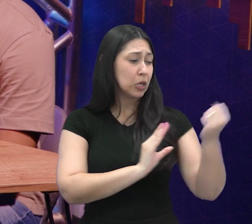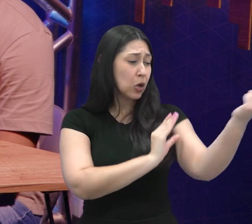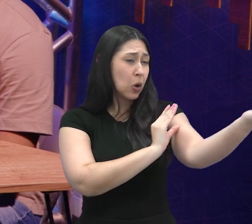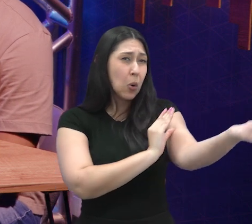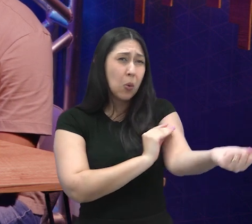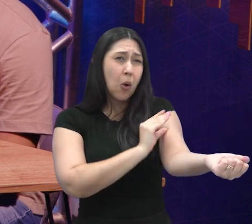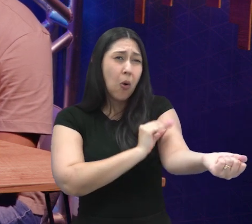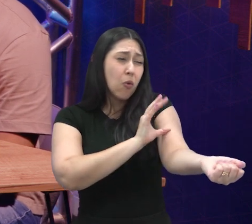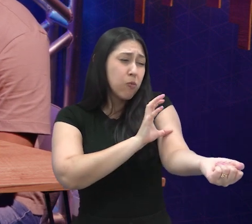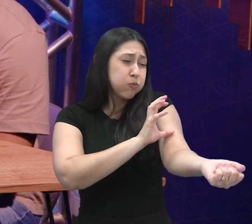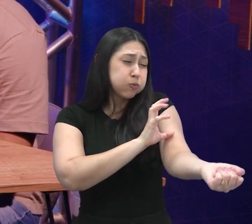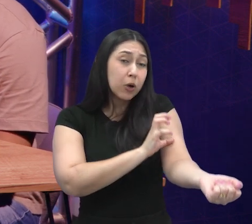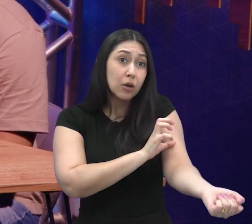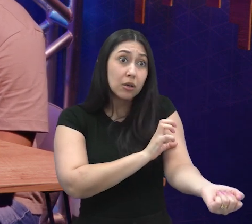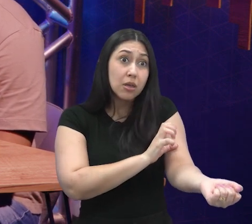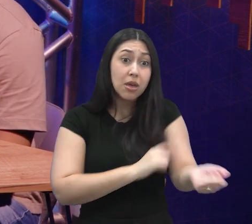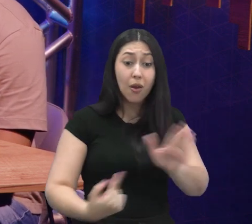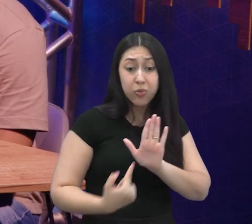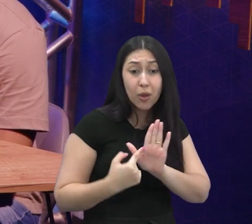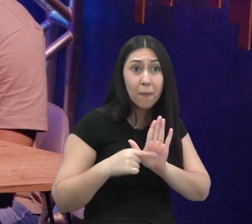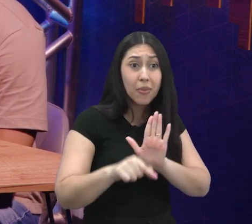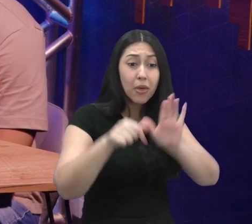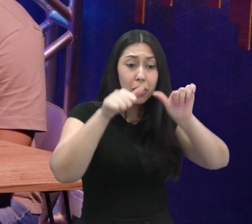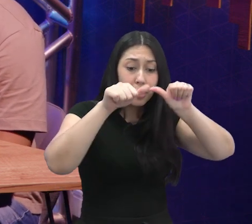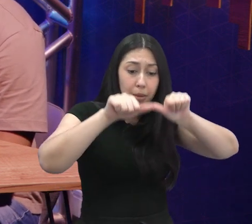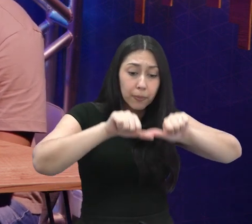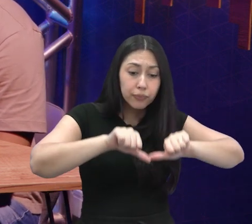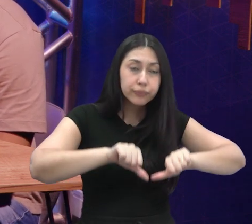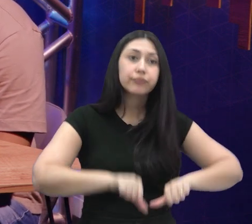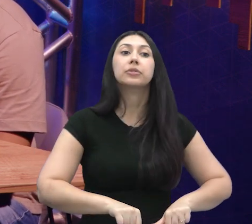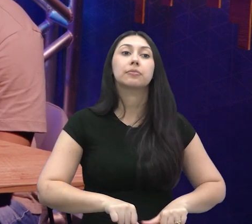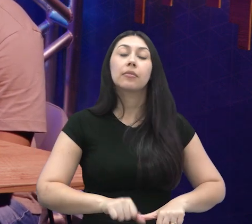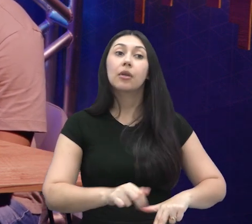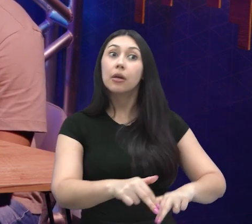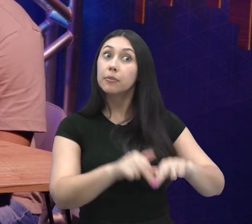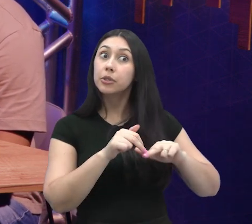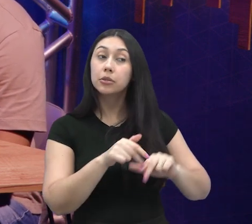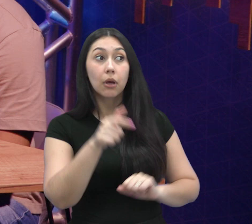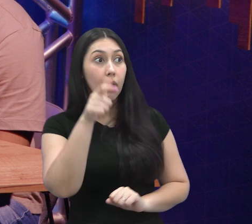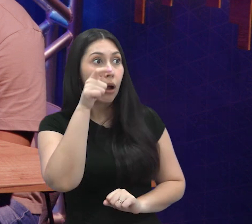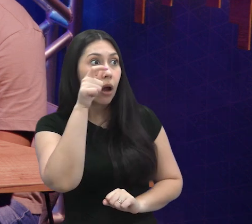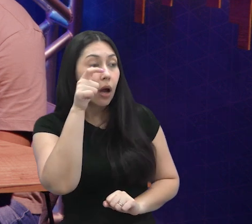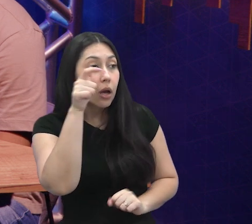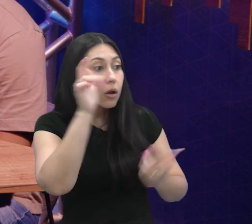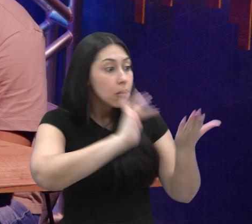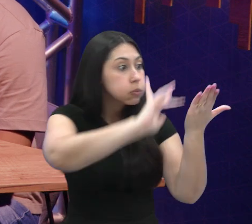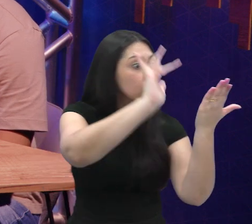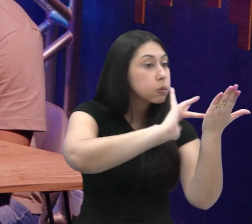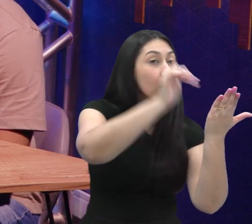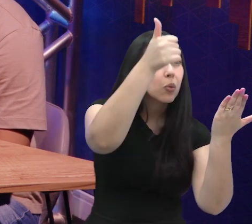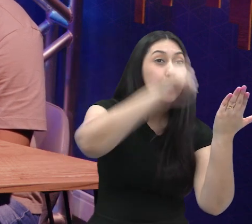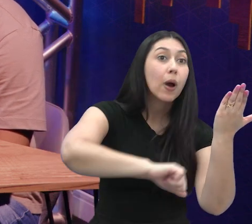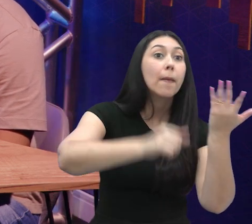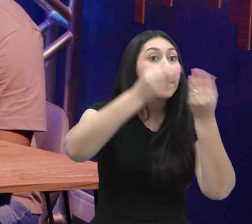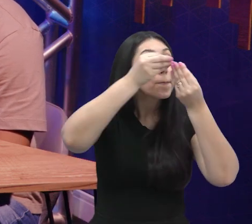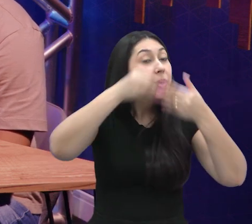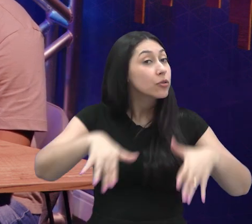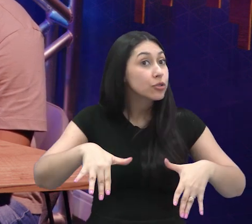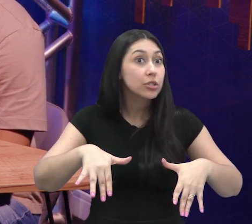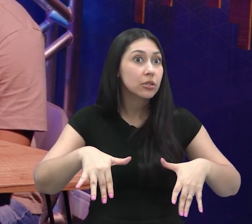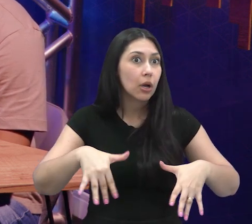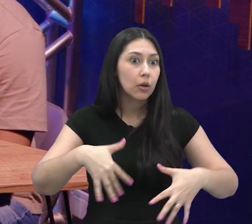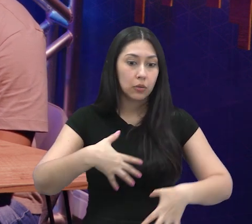tensão muscular, podendo afetar até a nossa imunidade. Então, consumir muita notícia negativa, ele